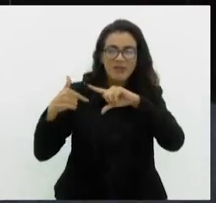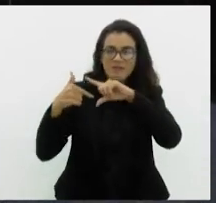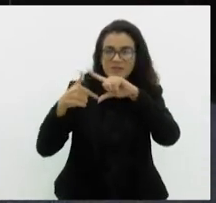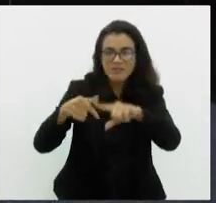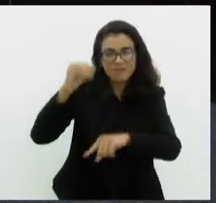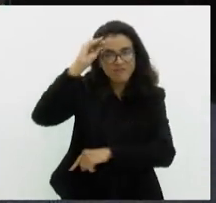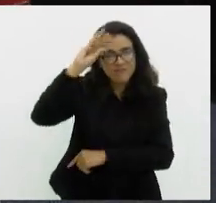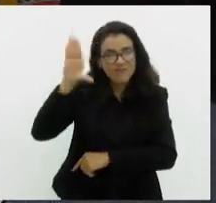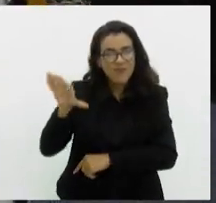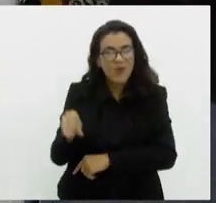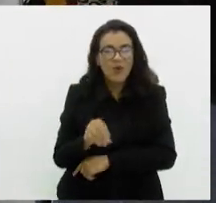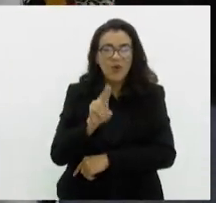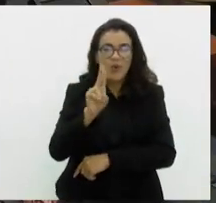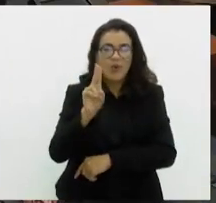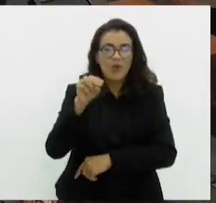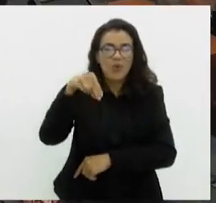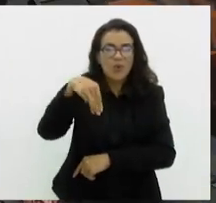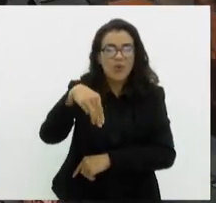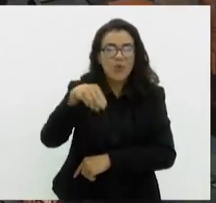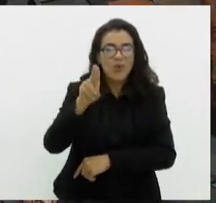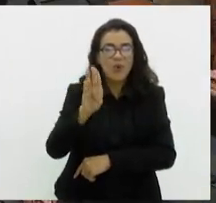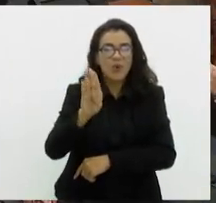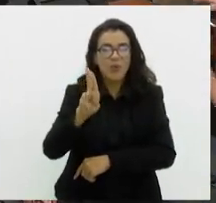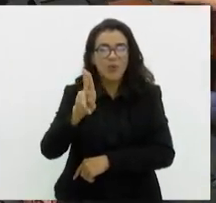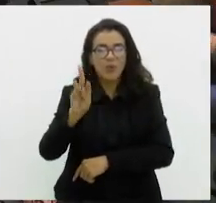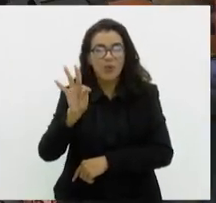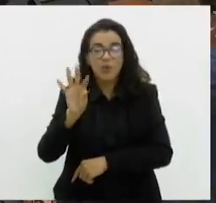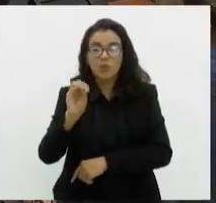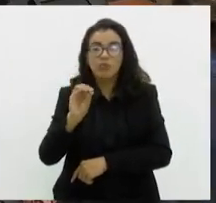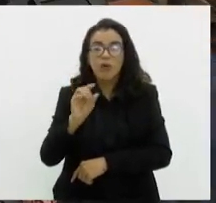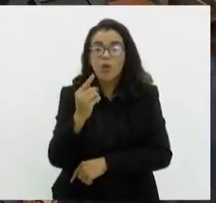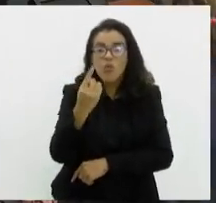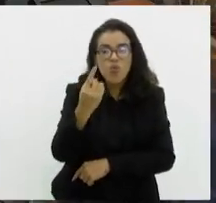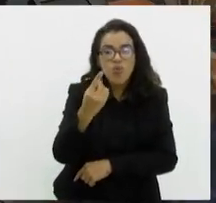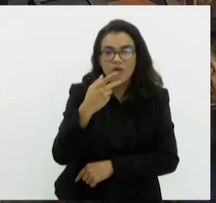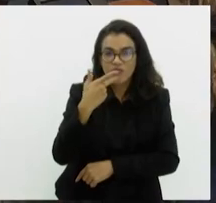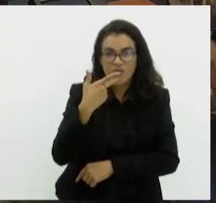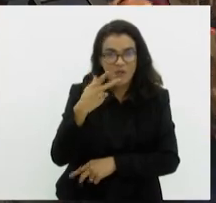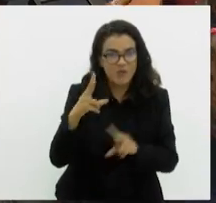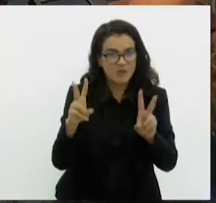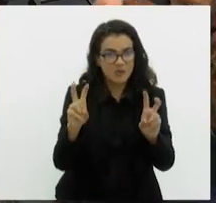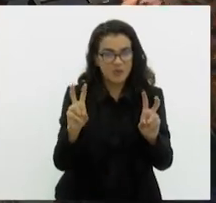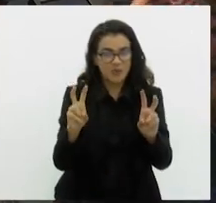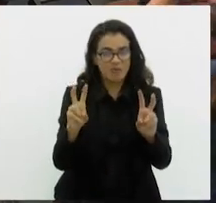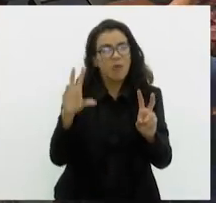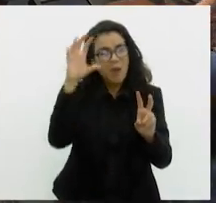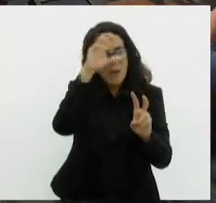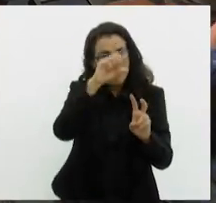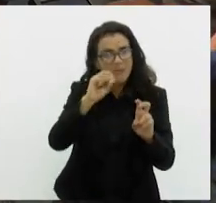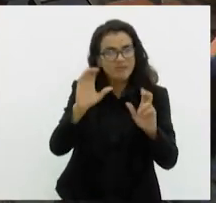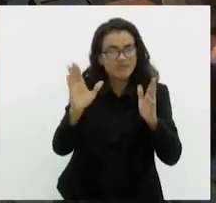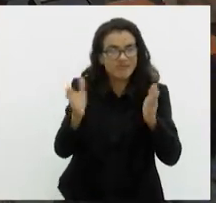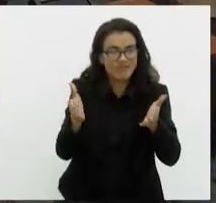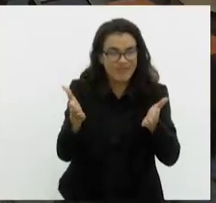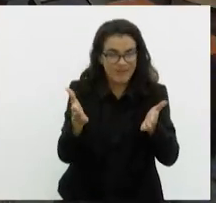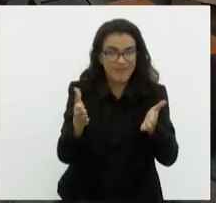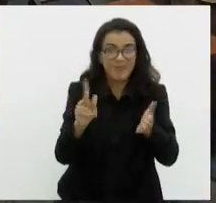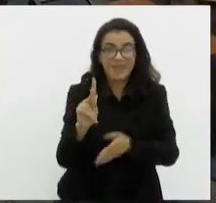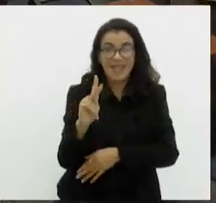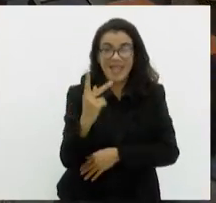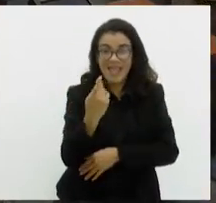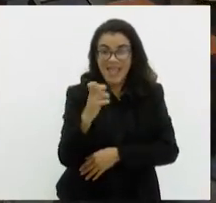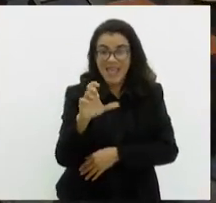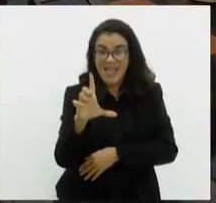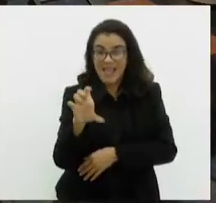de Ubuntu, ela é nossa griô. Mas uma coisa não foi dita. Eu aprendi muito hoje aqui. Que Helena Teodoro é a